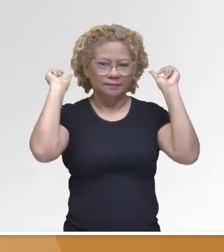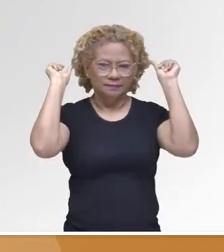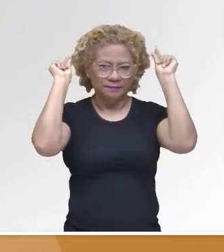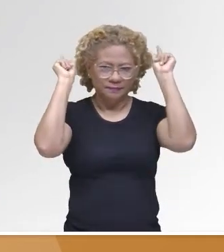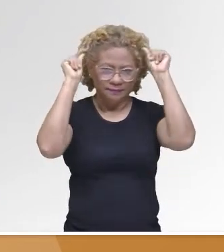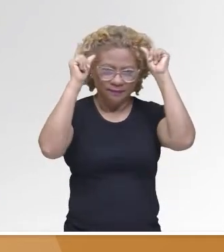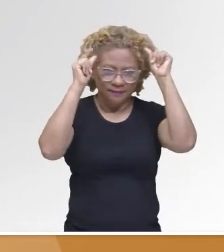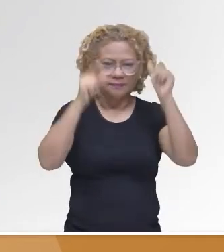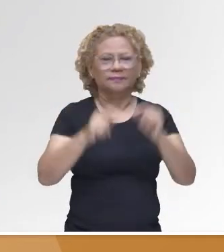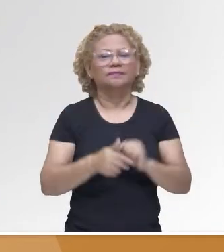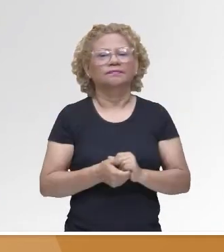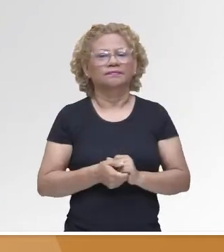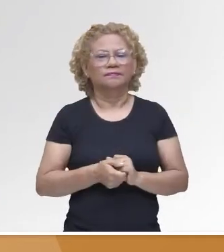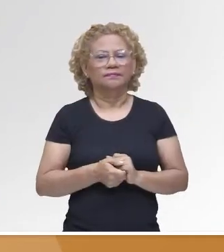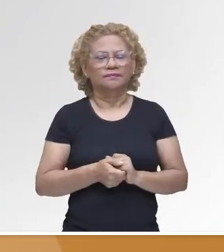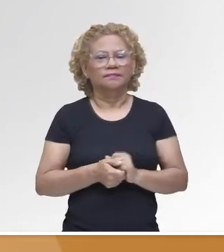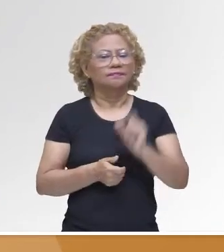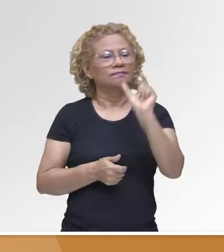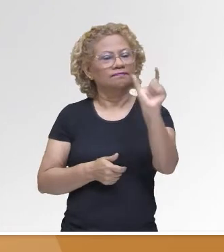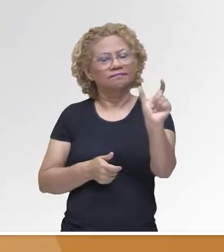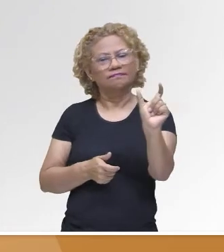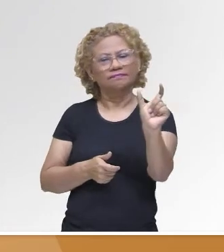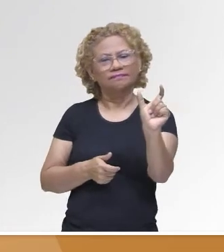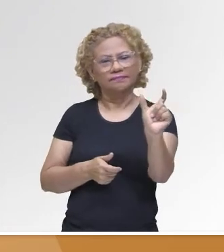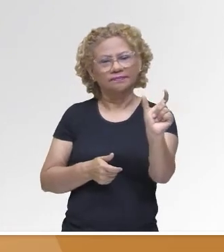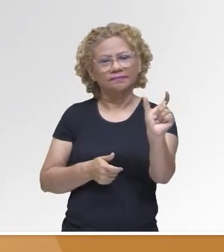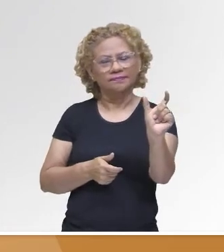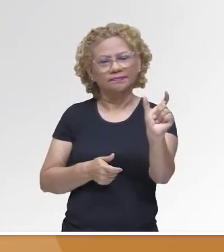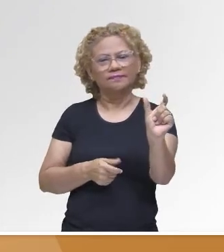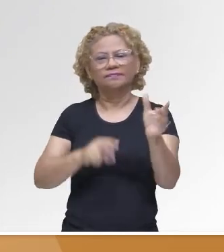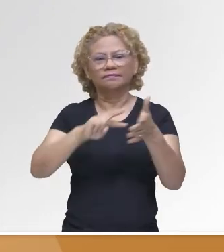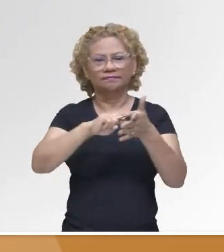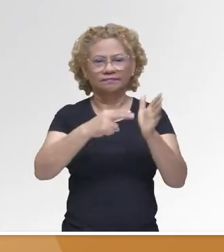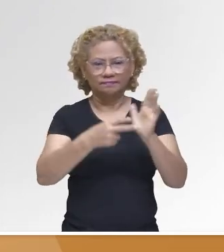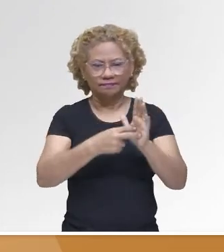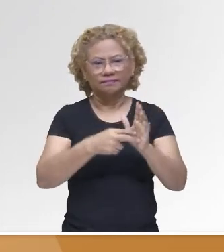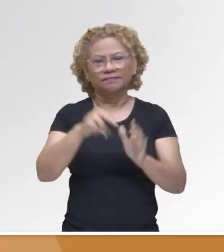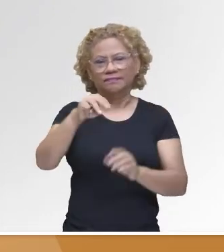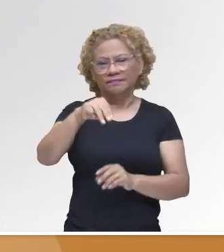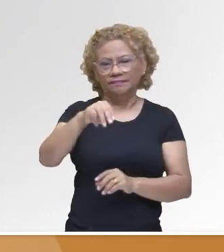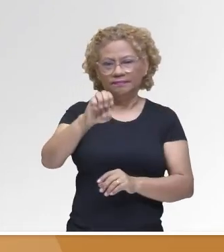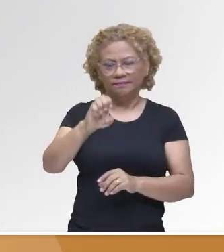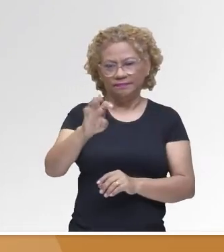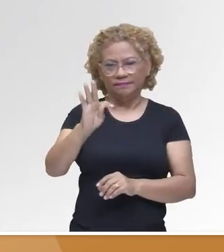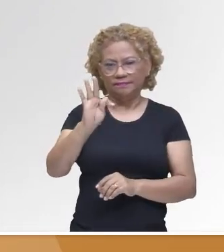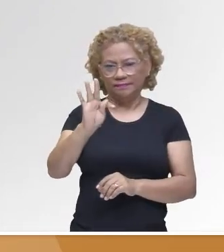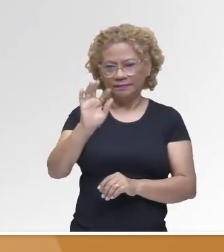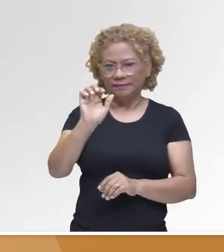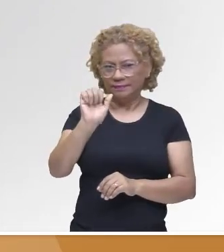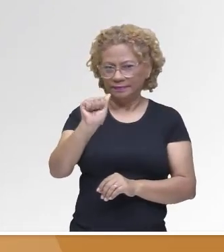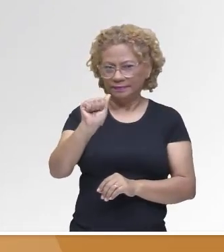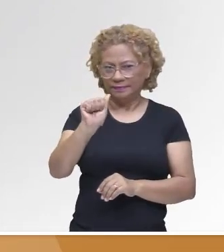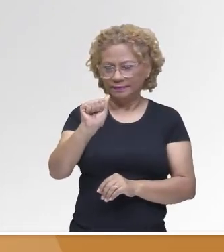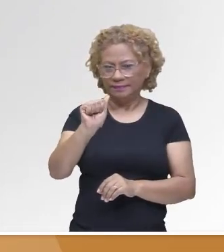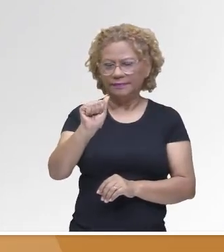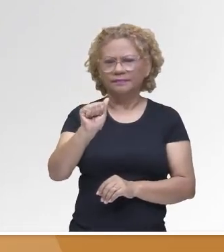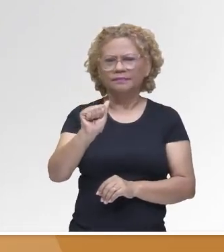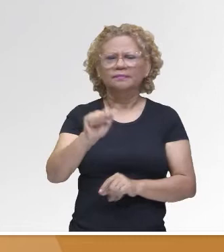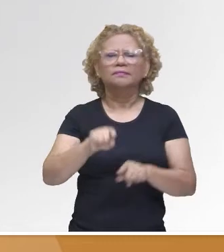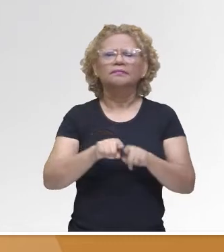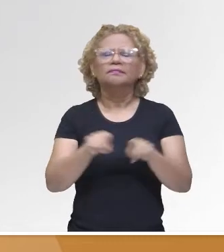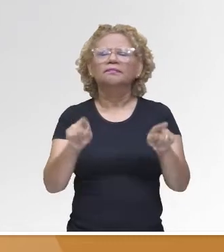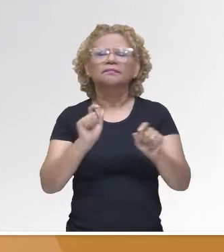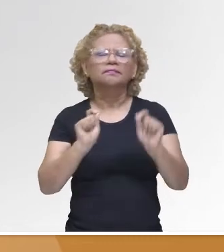Que vem do sufixo meta, né? Meta, que quer